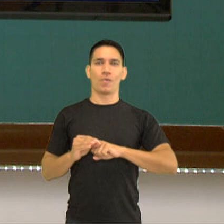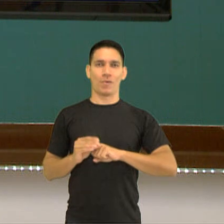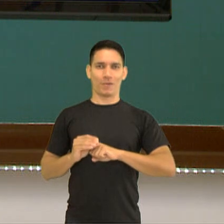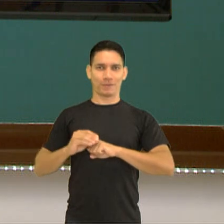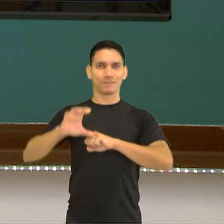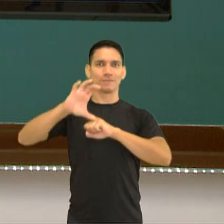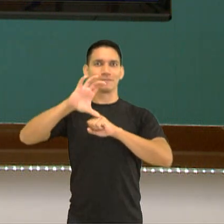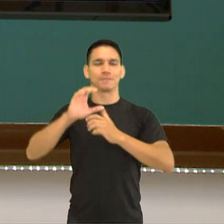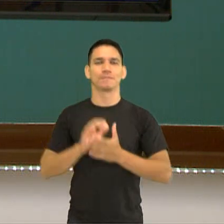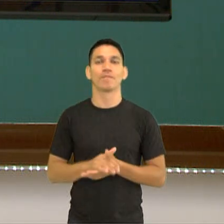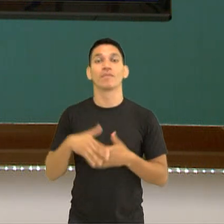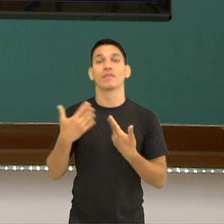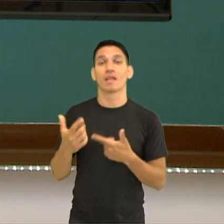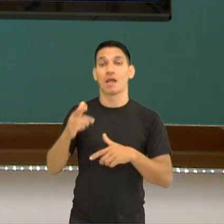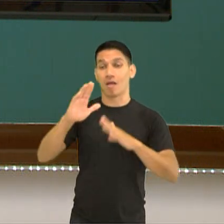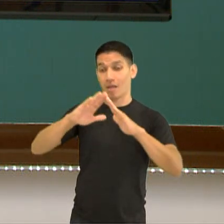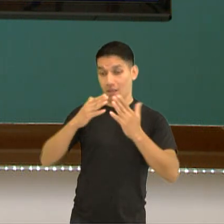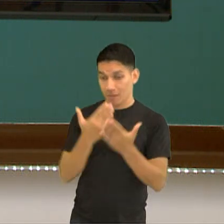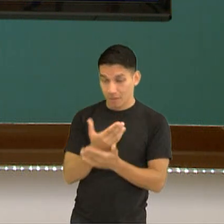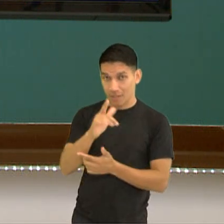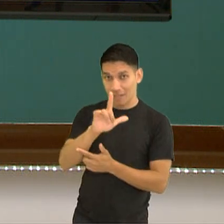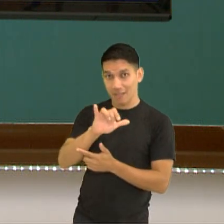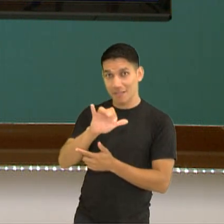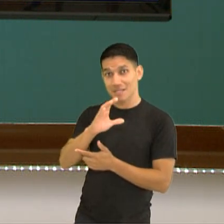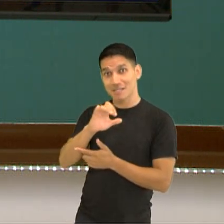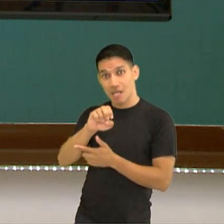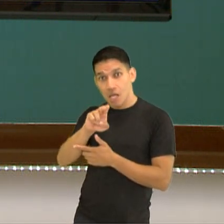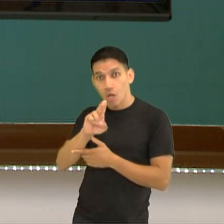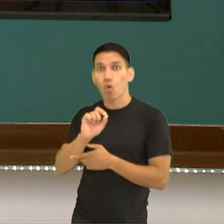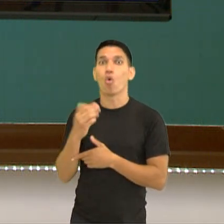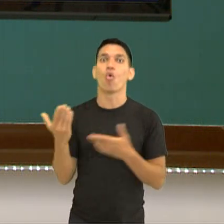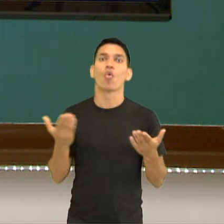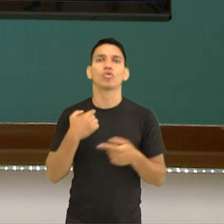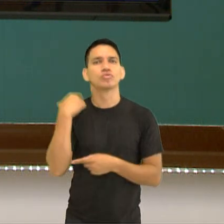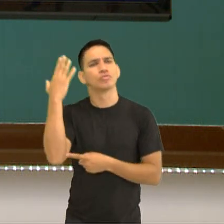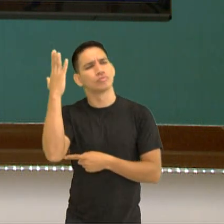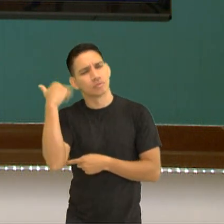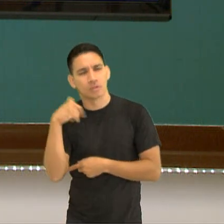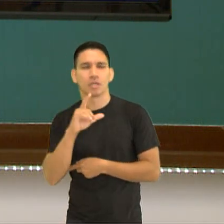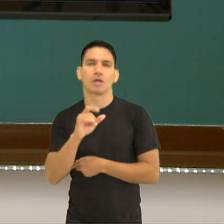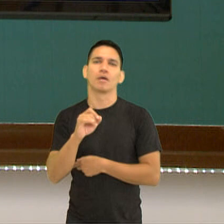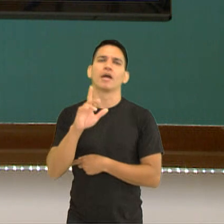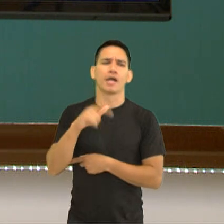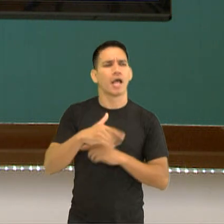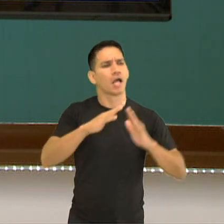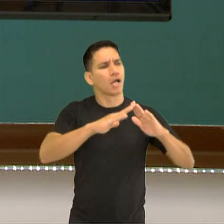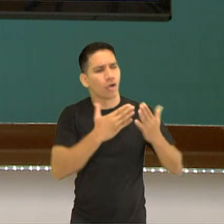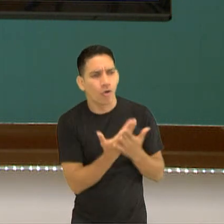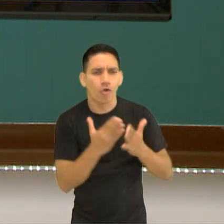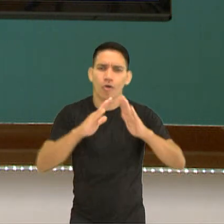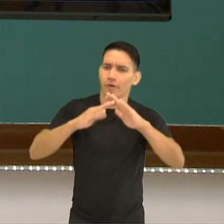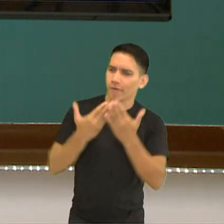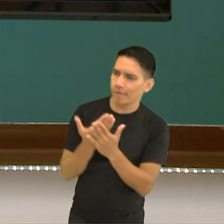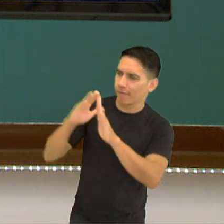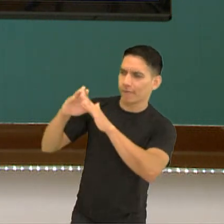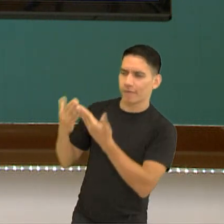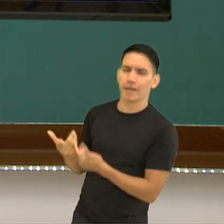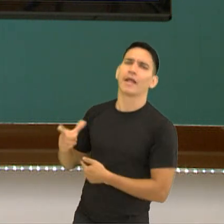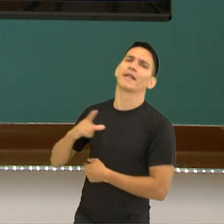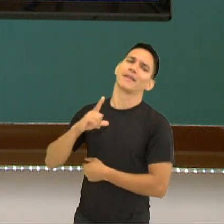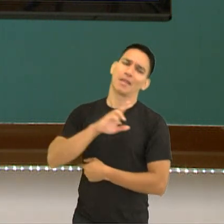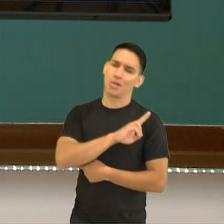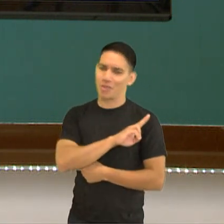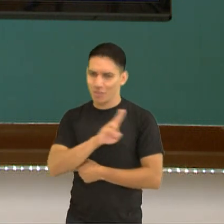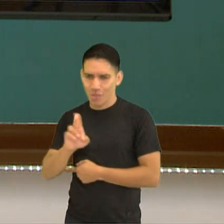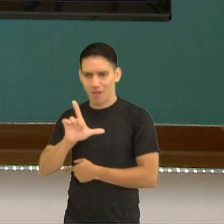né? Então, o Liceu aí, que hoje nós conhecemos esse nome através de muitas escolas, né? Muitas escolas têm esse nome